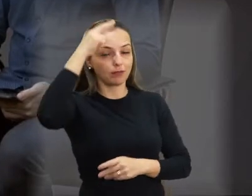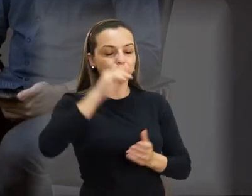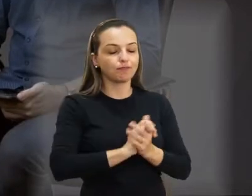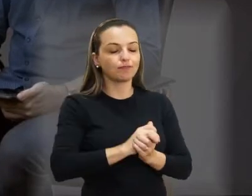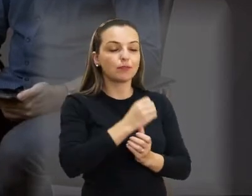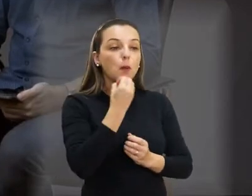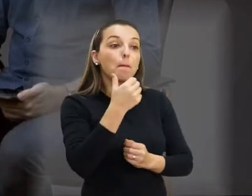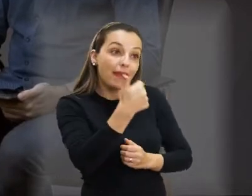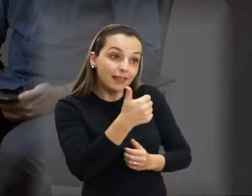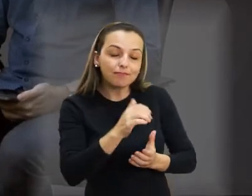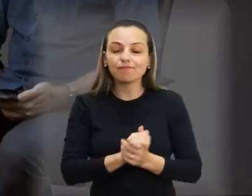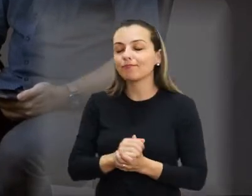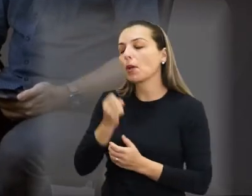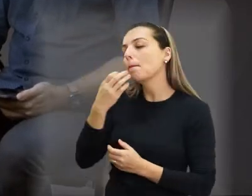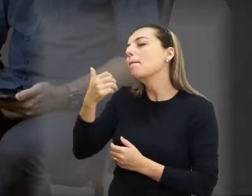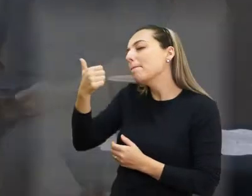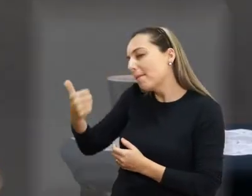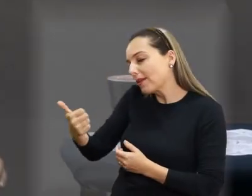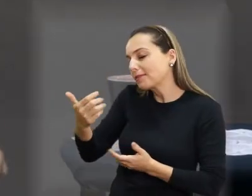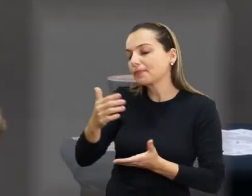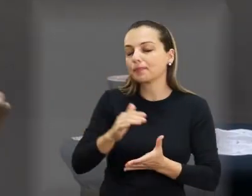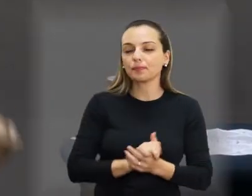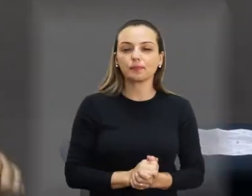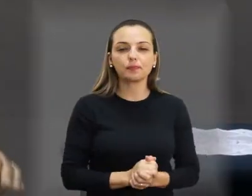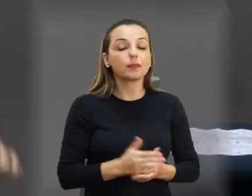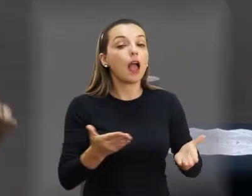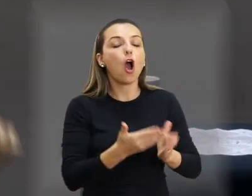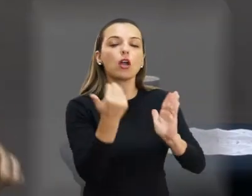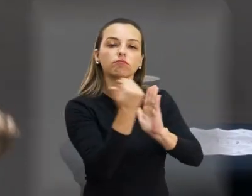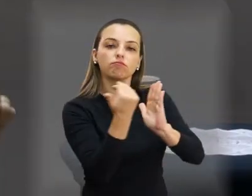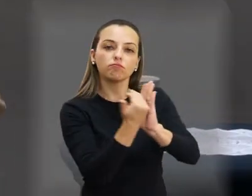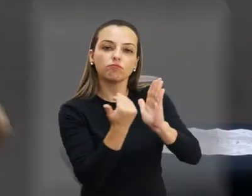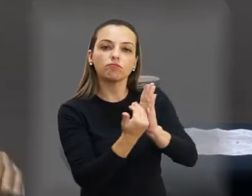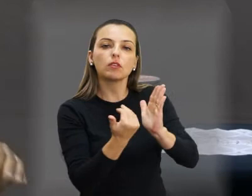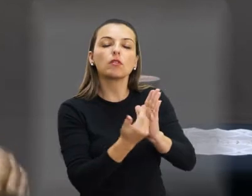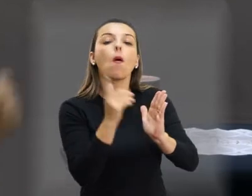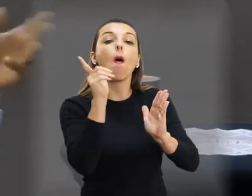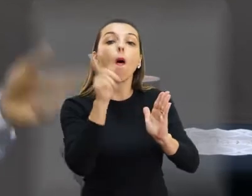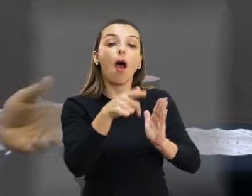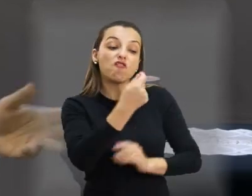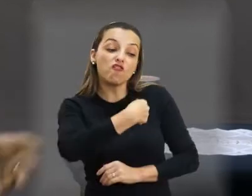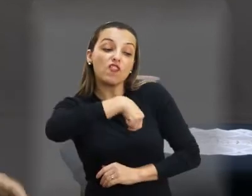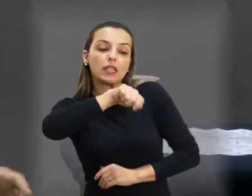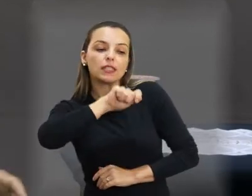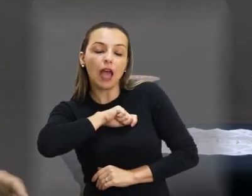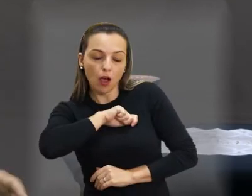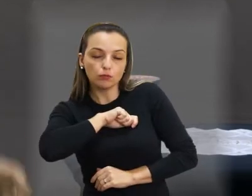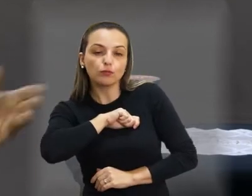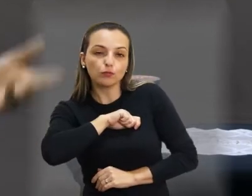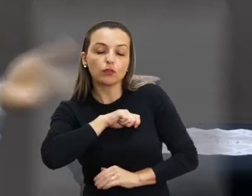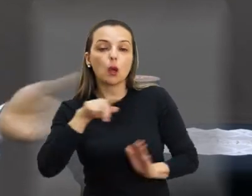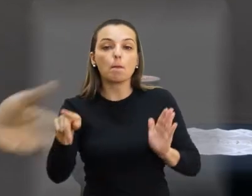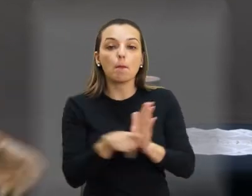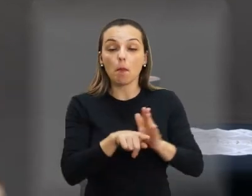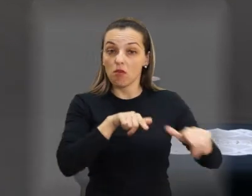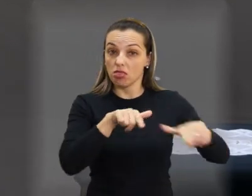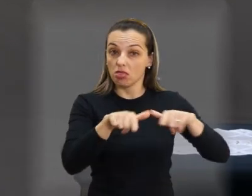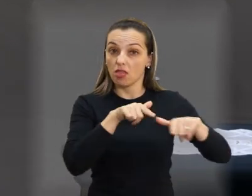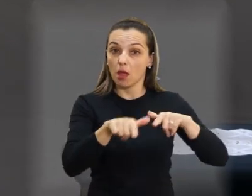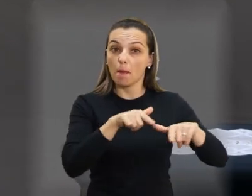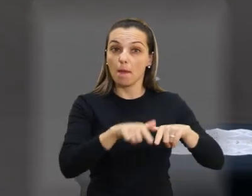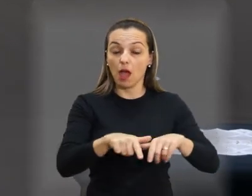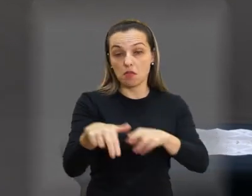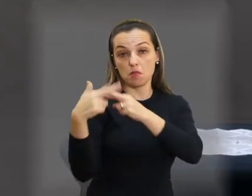bem. Vereador, na nossa pauta de conversa está o exercício de fiscalização. Quando se fala em fiscalização do vereador, o papel do